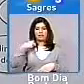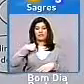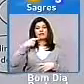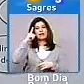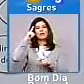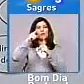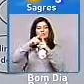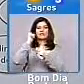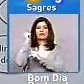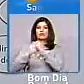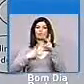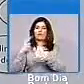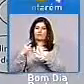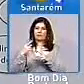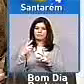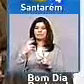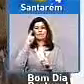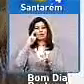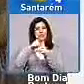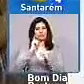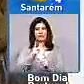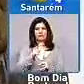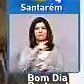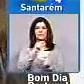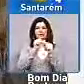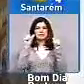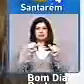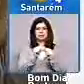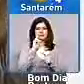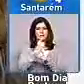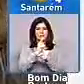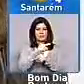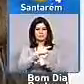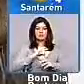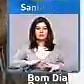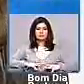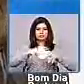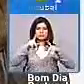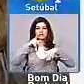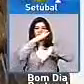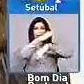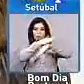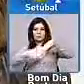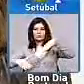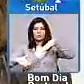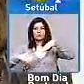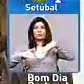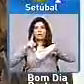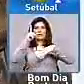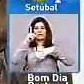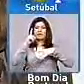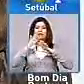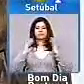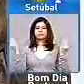sentido, conseguir, com o mesmo sistema, desenvolver coberturas e fachadas em simultâneo e